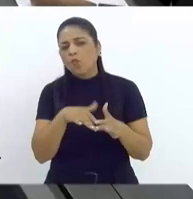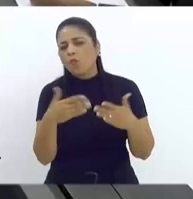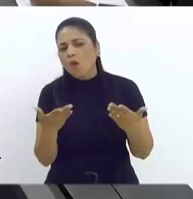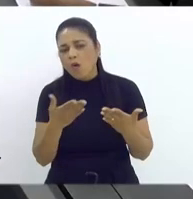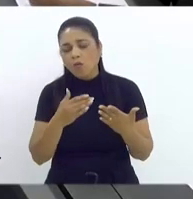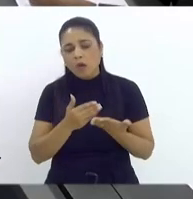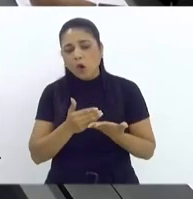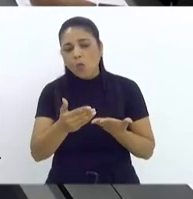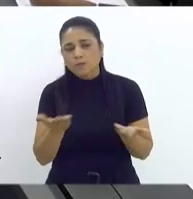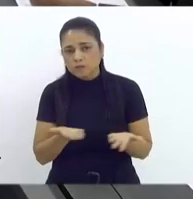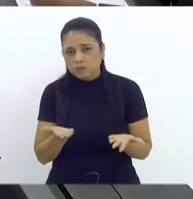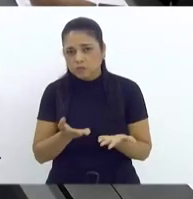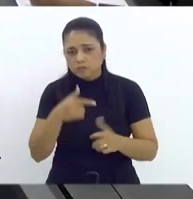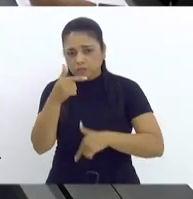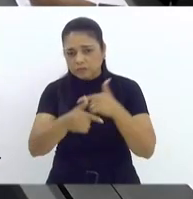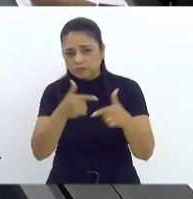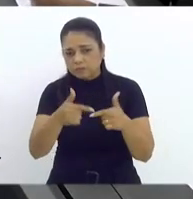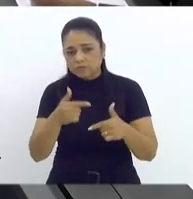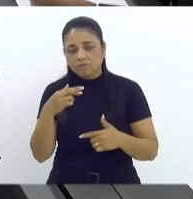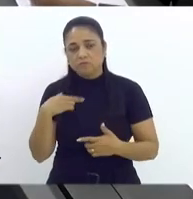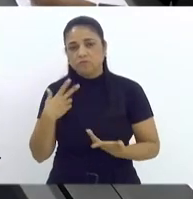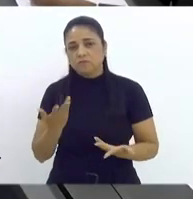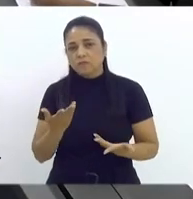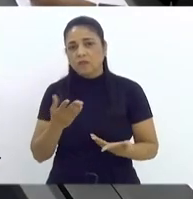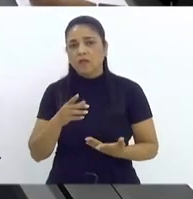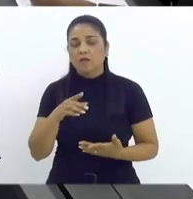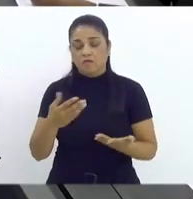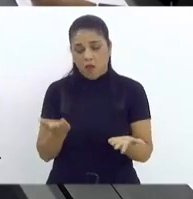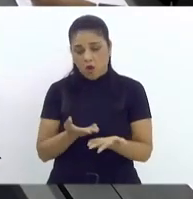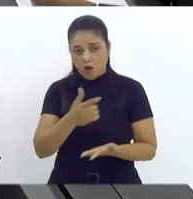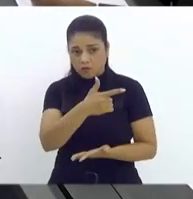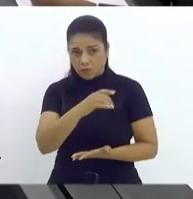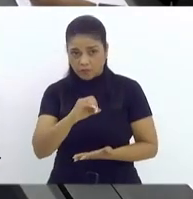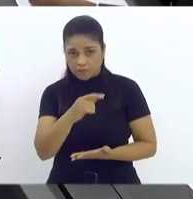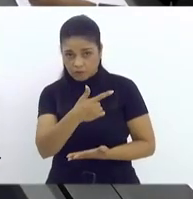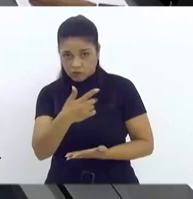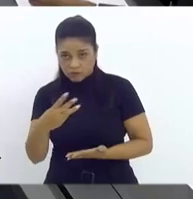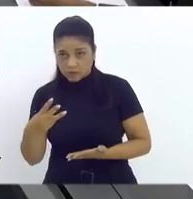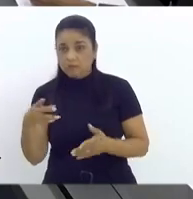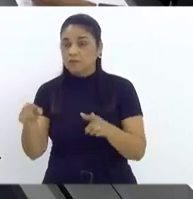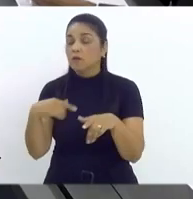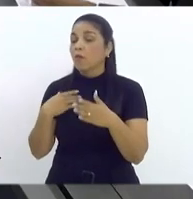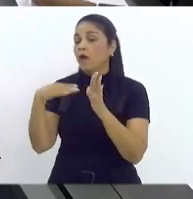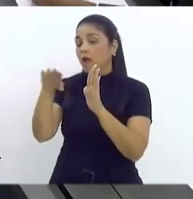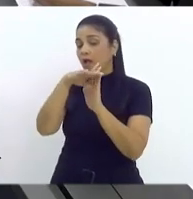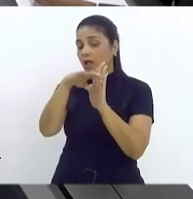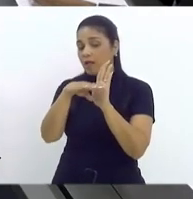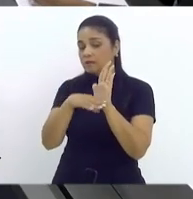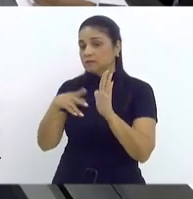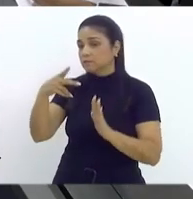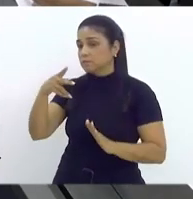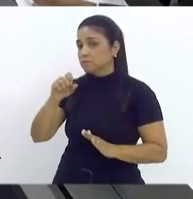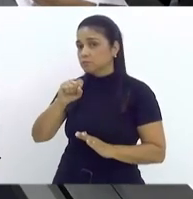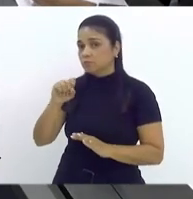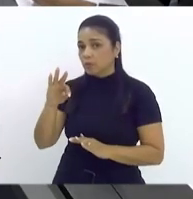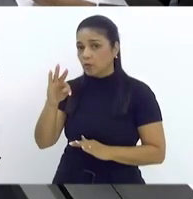Tá dando lá. Aproveitando a oportunidade que a senhora vai enviar a lista desses postos, queria também perguntar à senhora o seguinte.